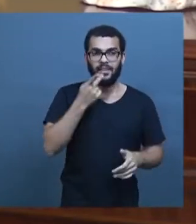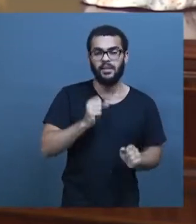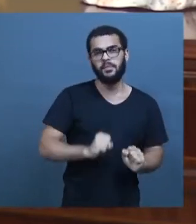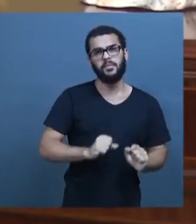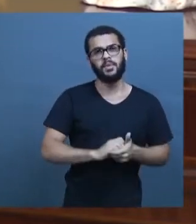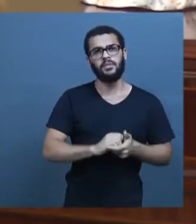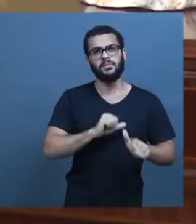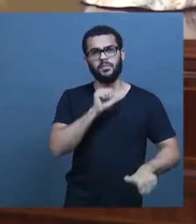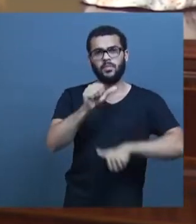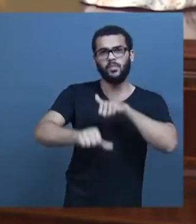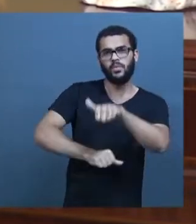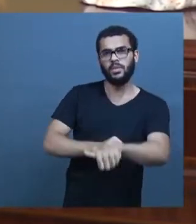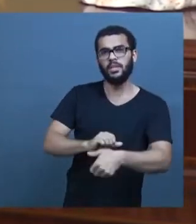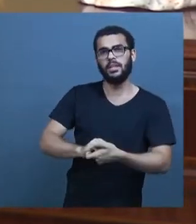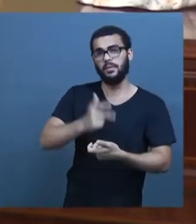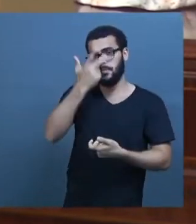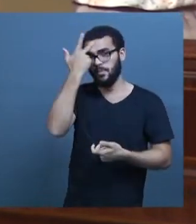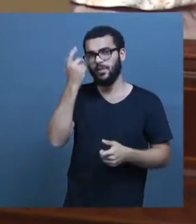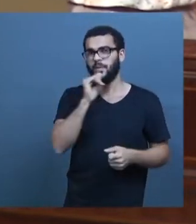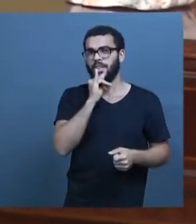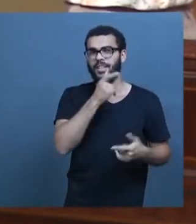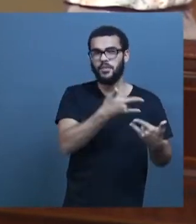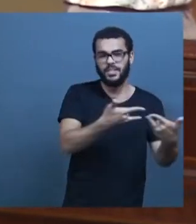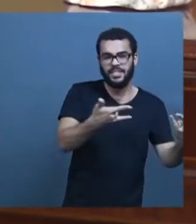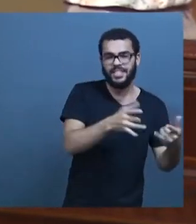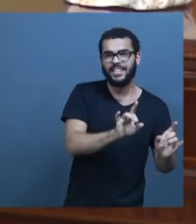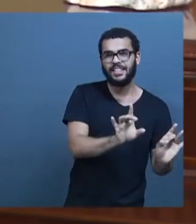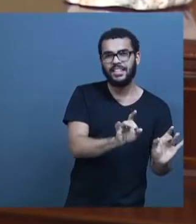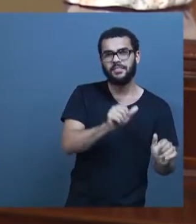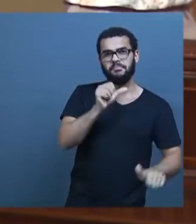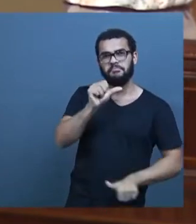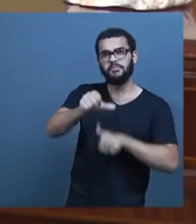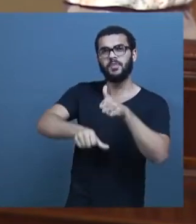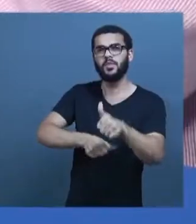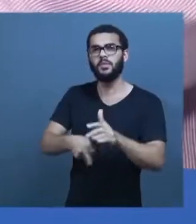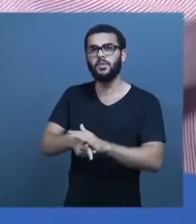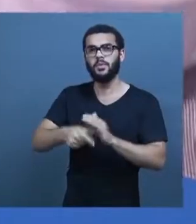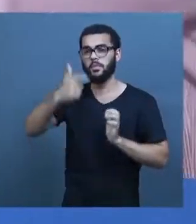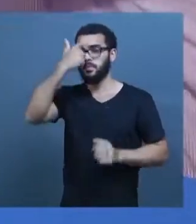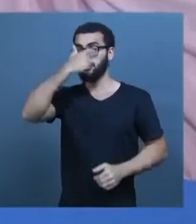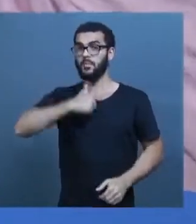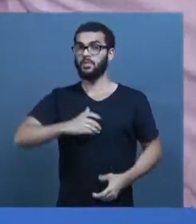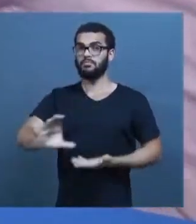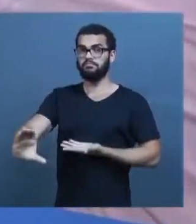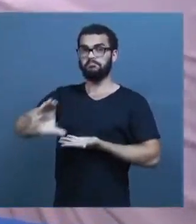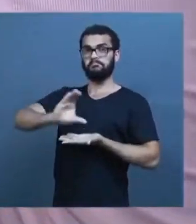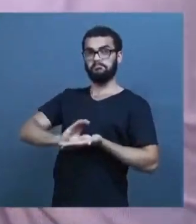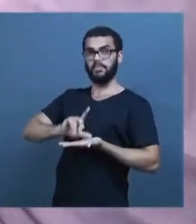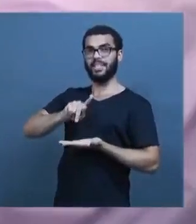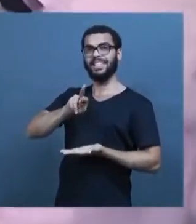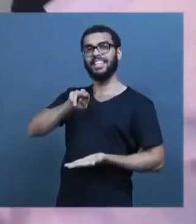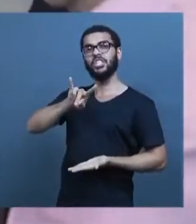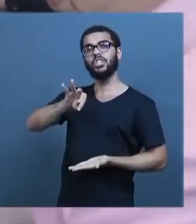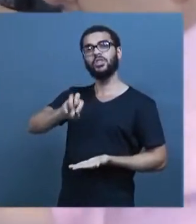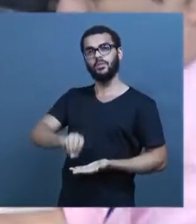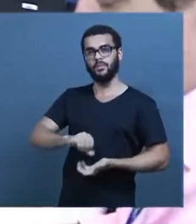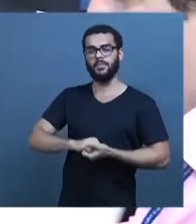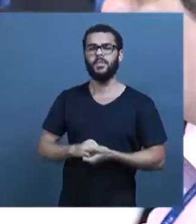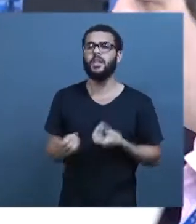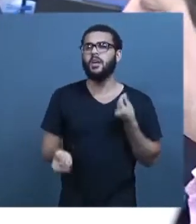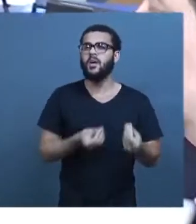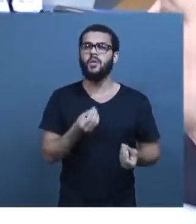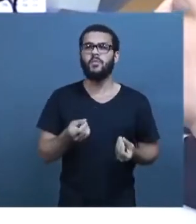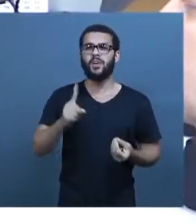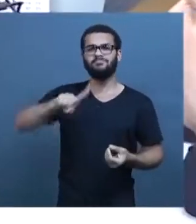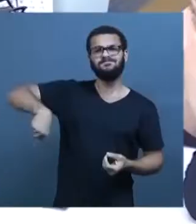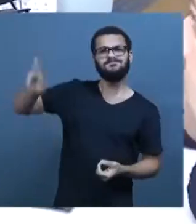cheque especial por uma mais barata, no crédito pessoal ou consignado. Mas para ficar livre dos juros, só mesmo